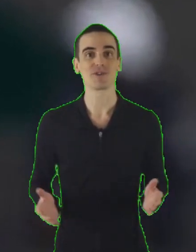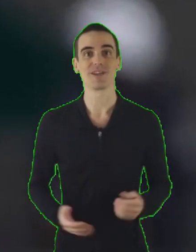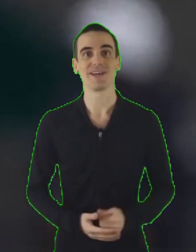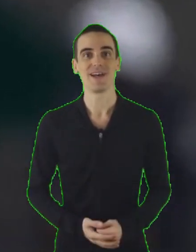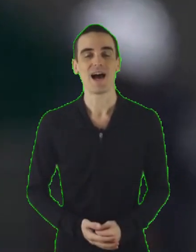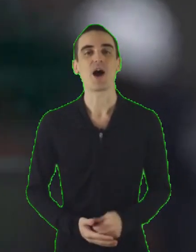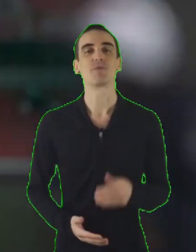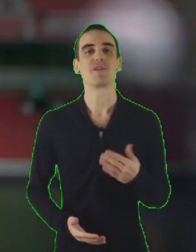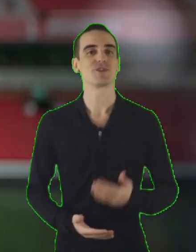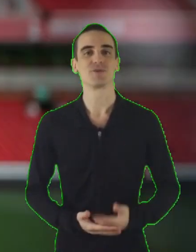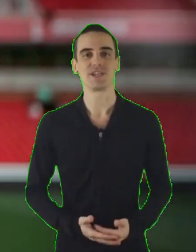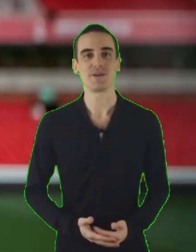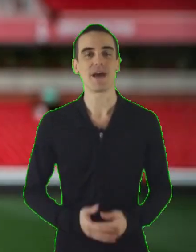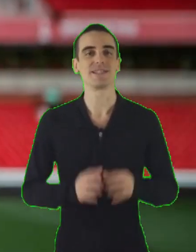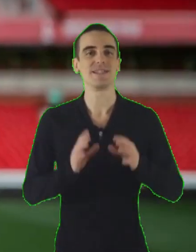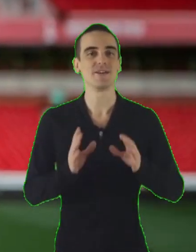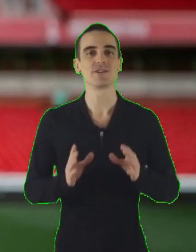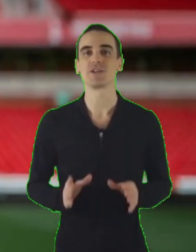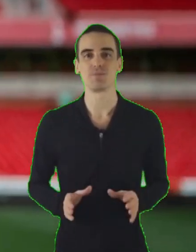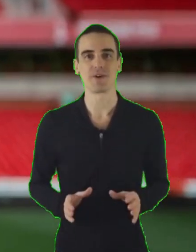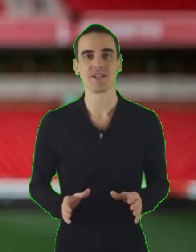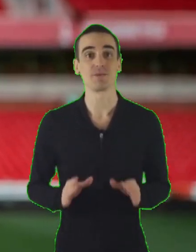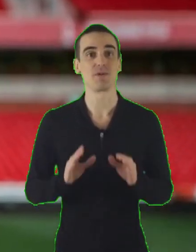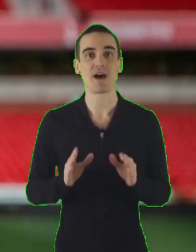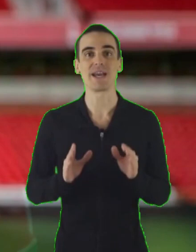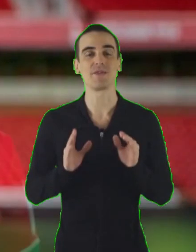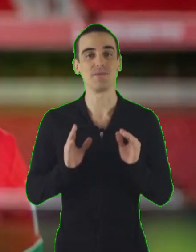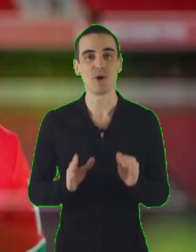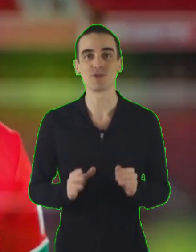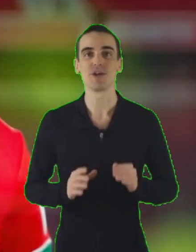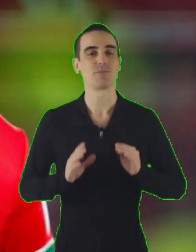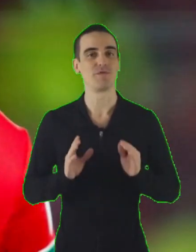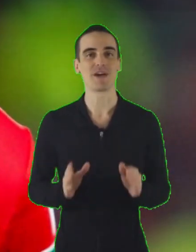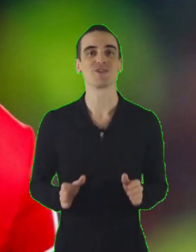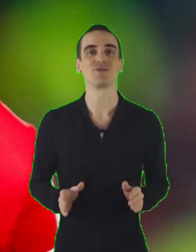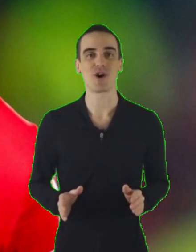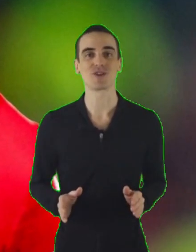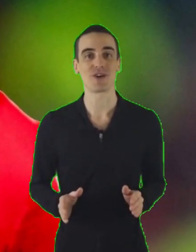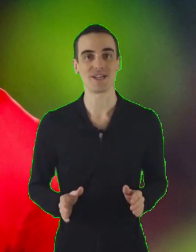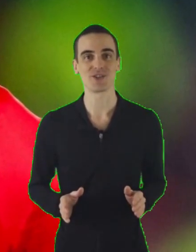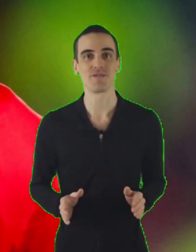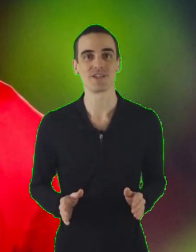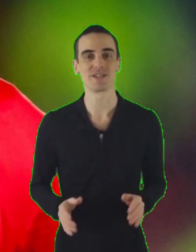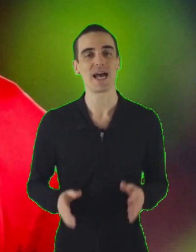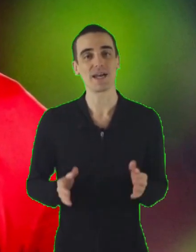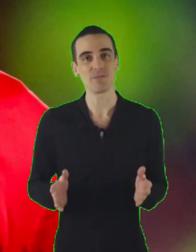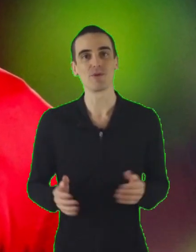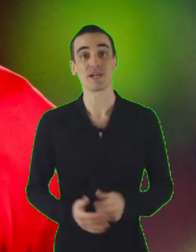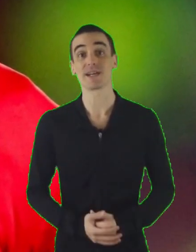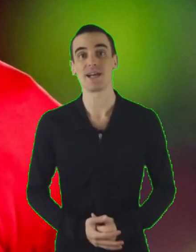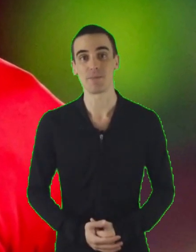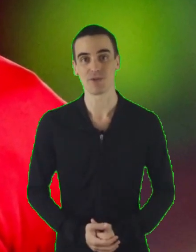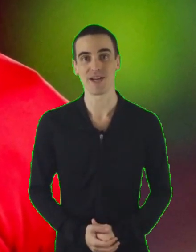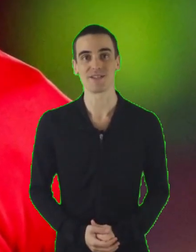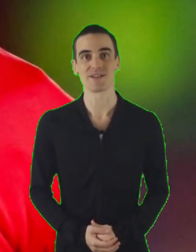para a temporada 2024. O Cruzeiro já está trabalhando para fechar a contratação de Scarpa. O clube está negociando um empréstimo